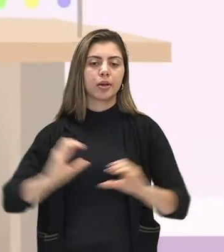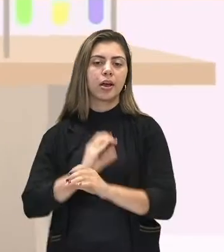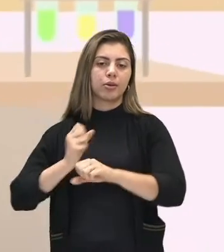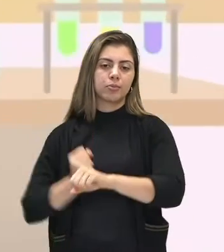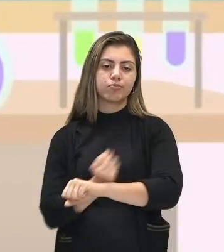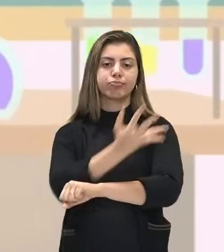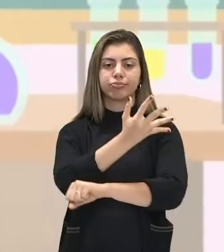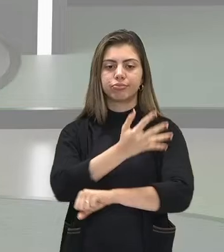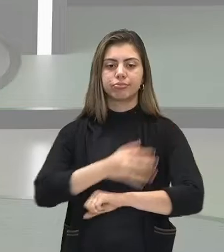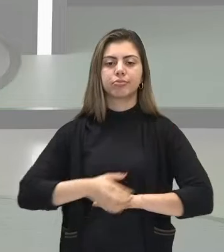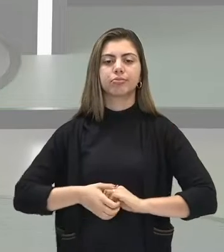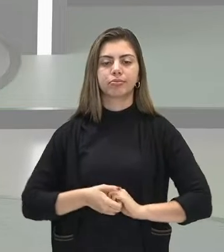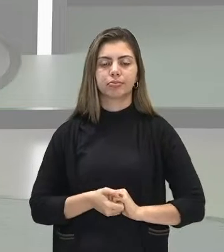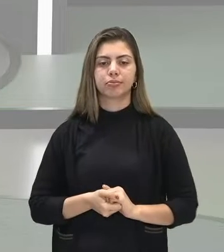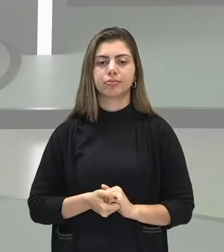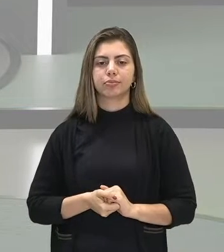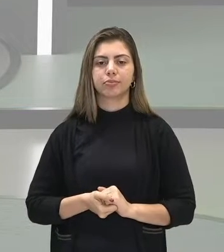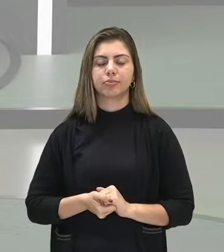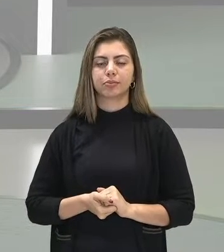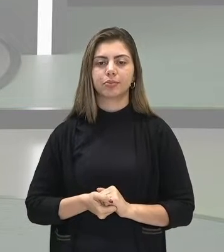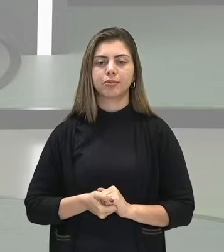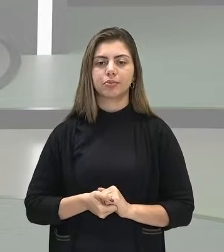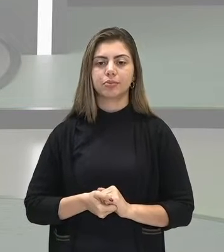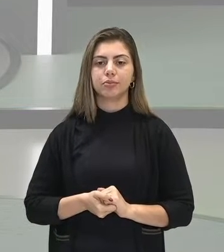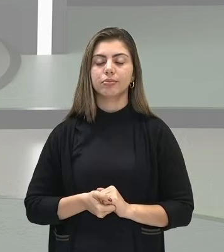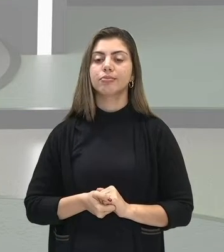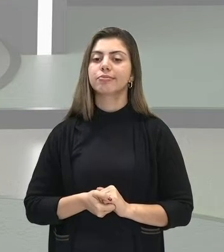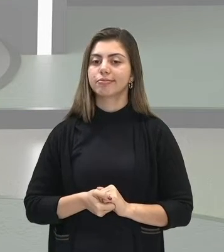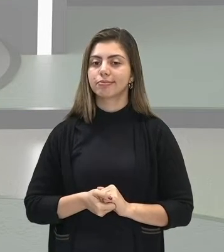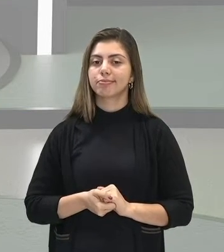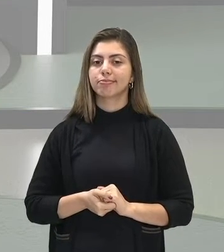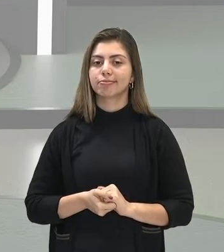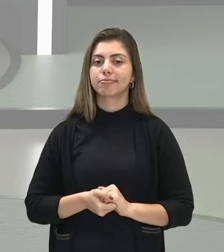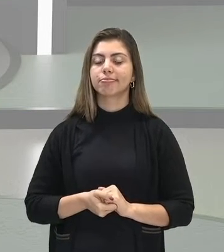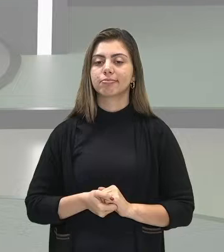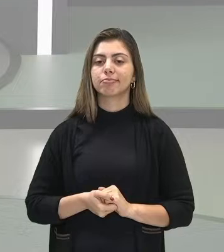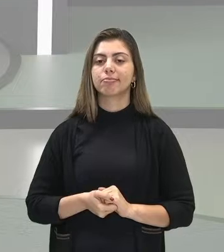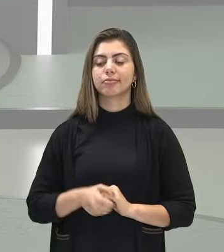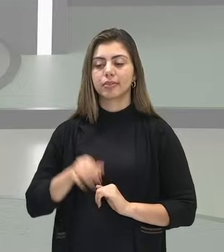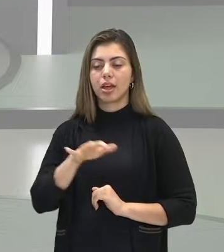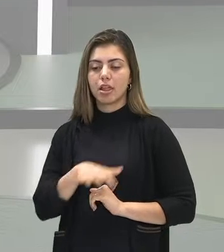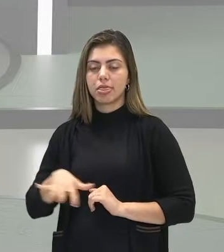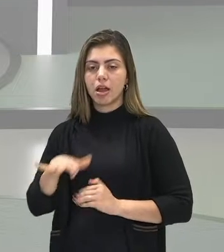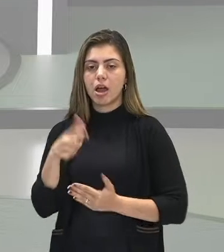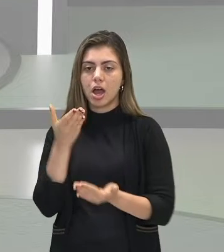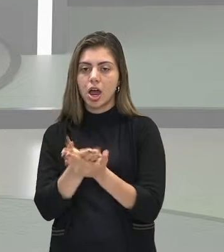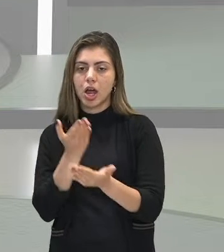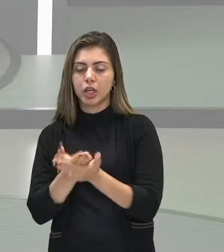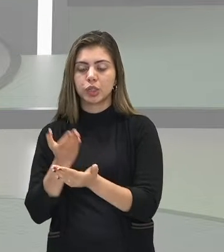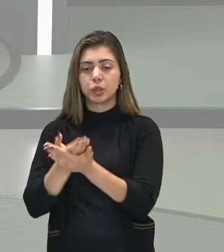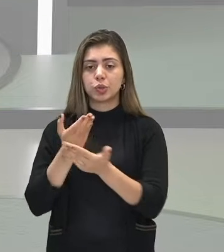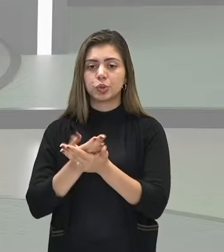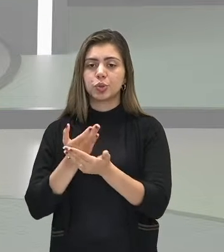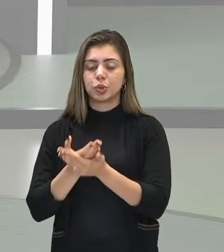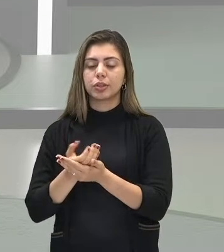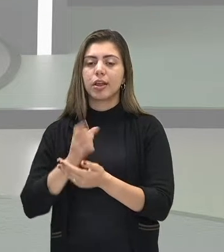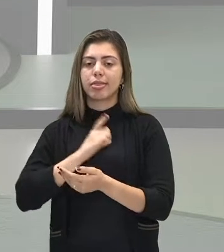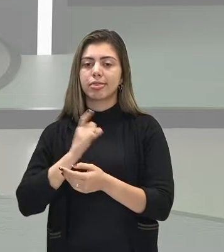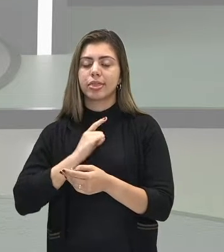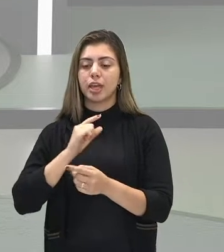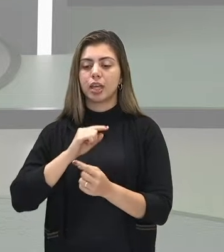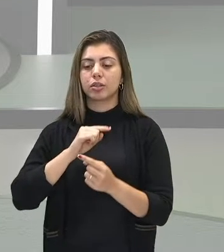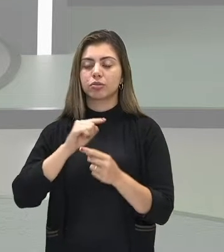calor, ok? E na termoquímica, existem dois tipos